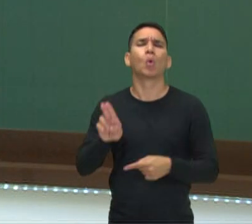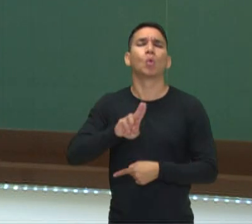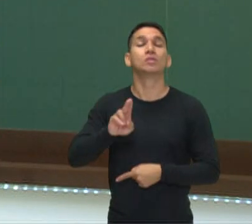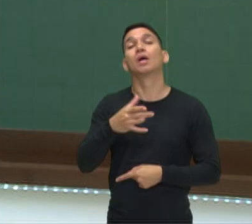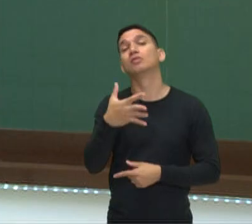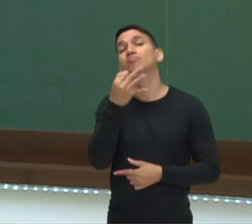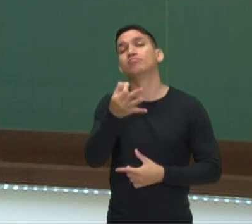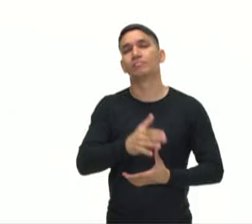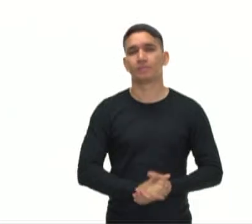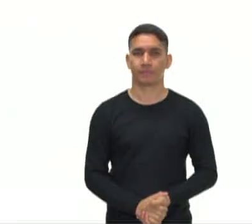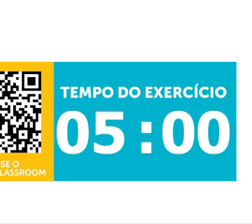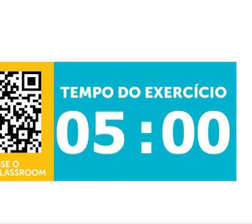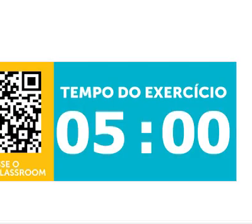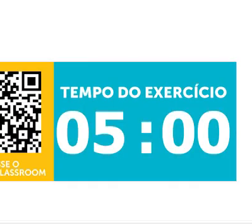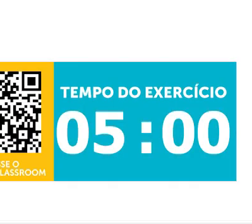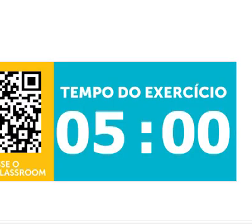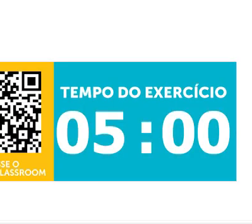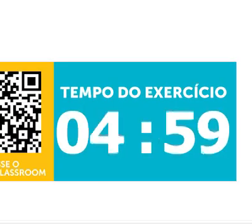de vocês.